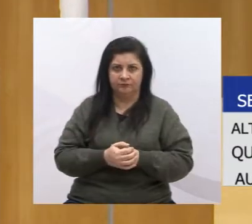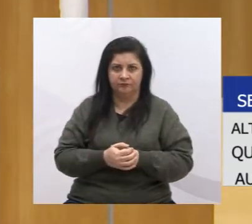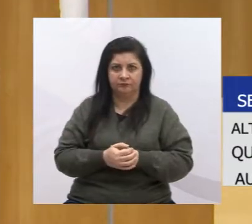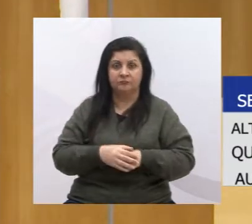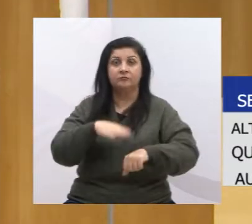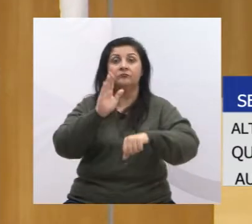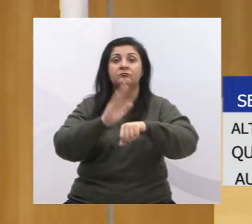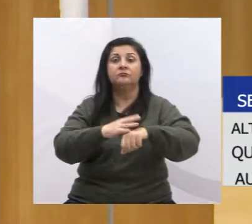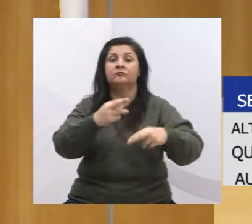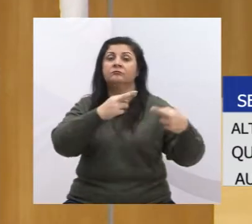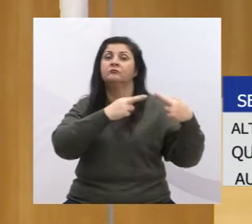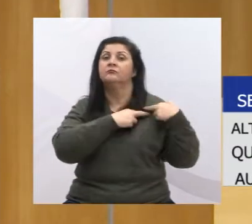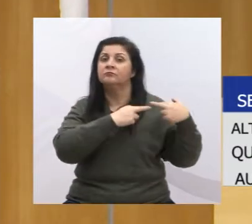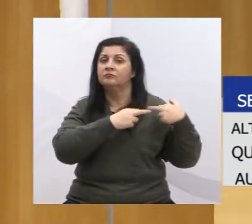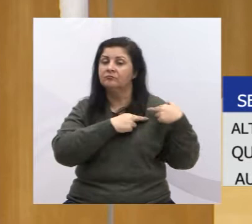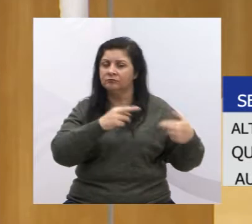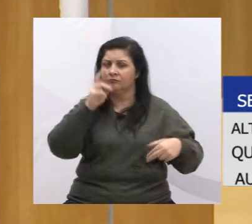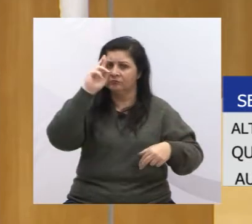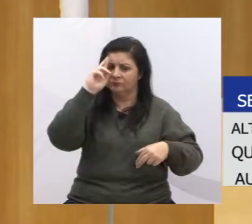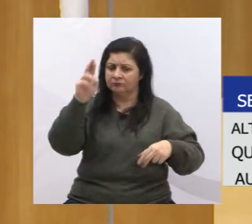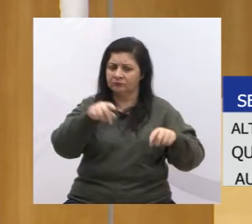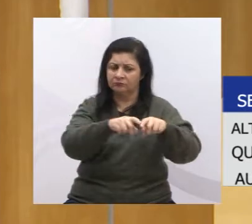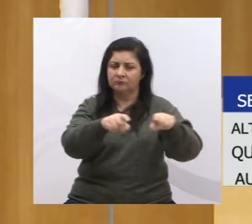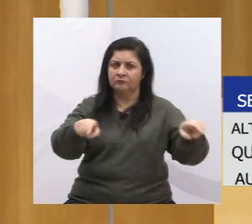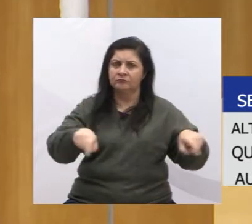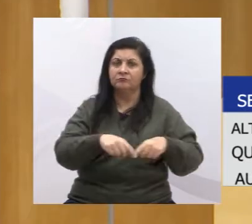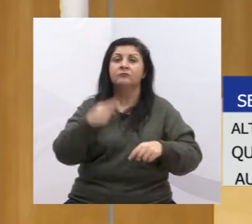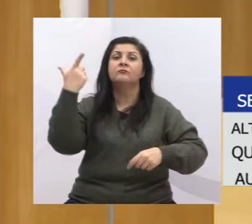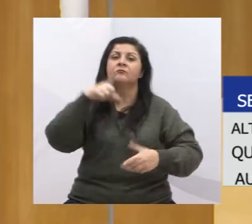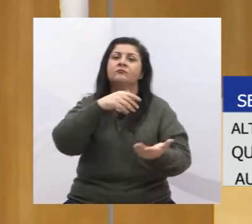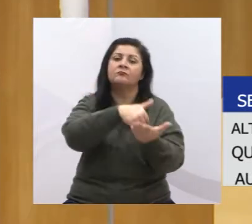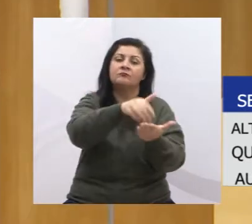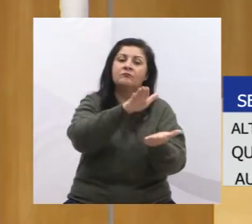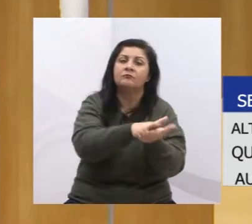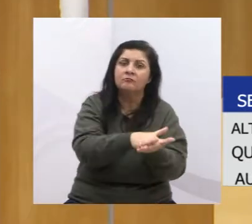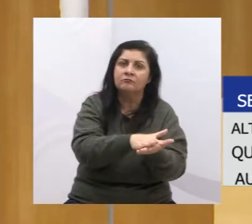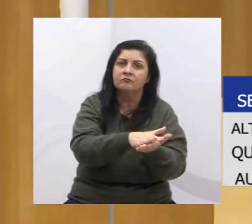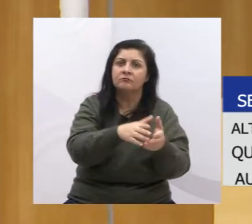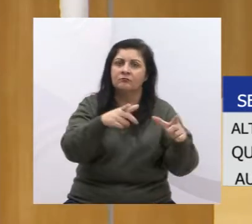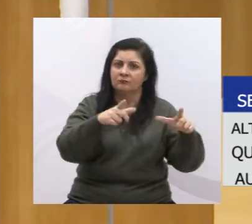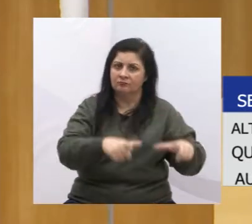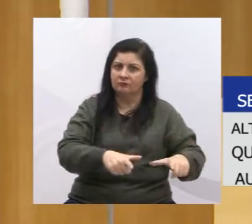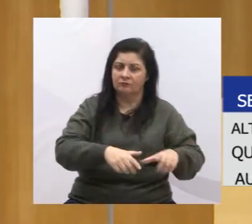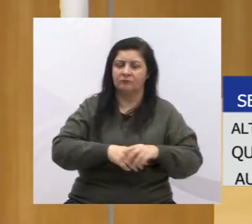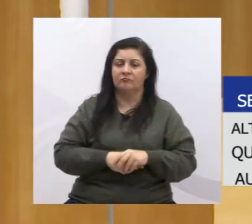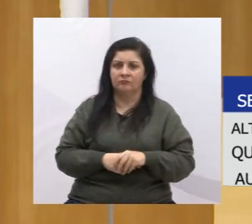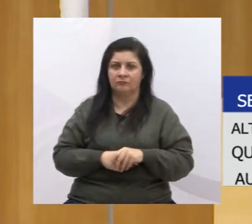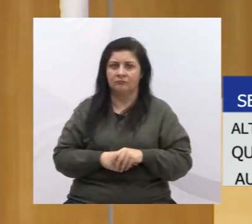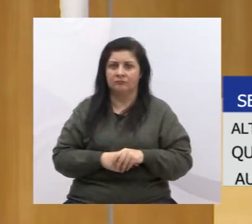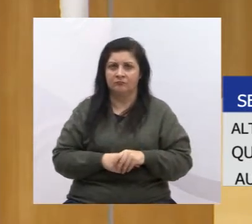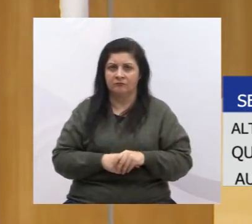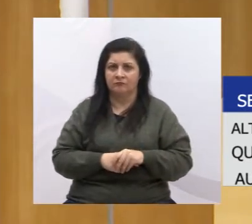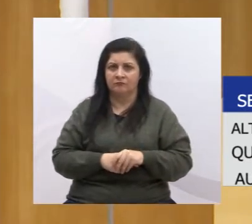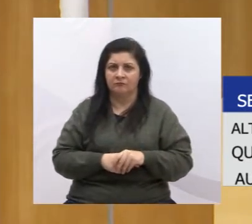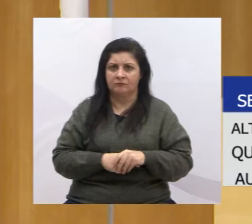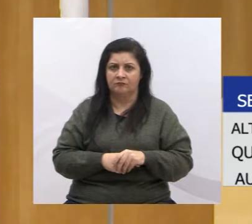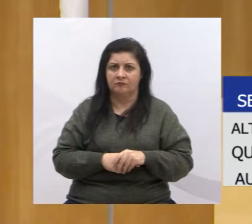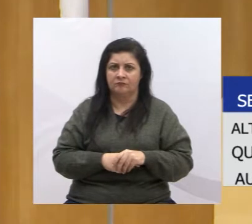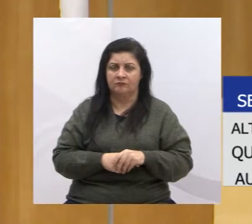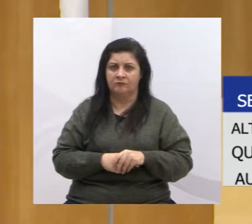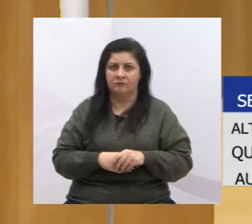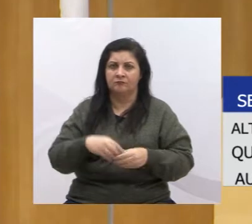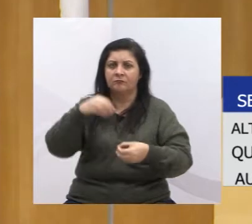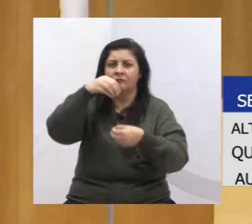aumentando a responsabilidade para que se consiga multar e que não haja lacunas na lei. A inclusão do termo possuidor